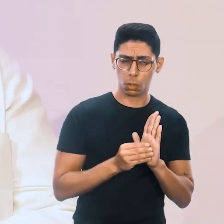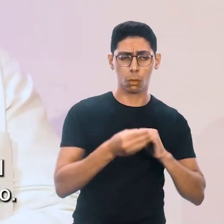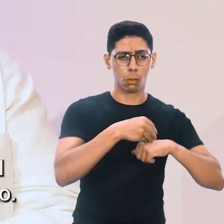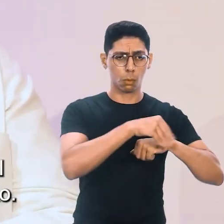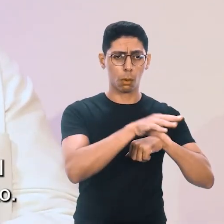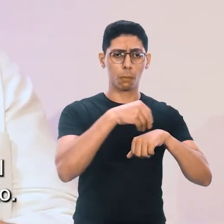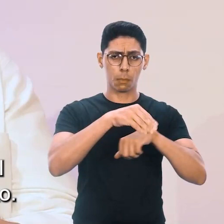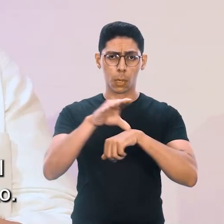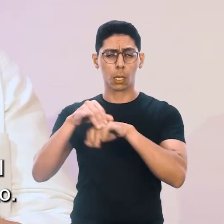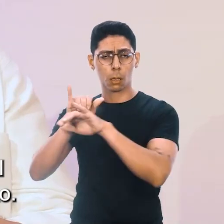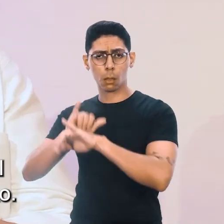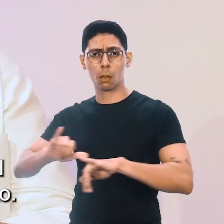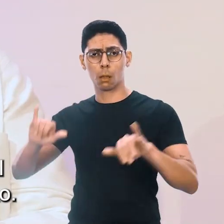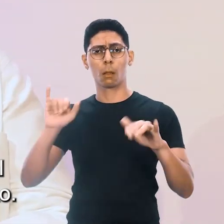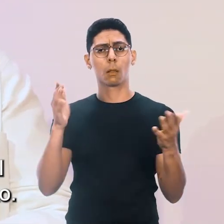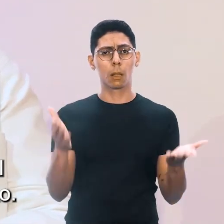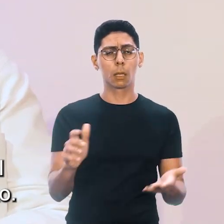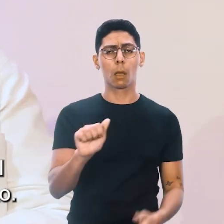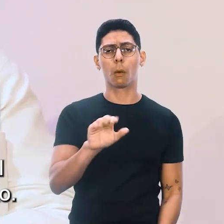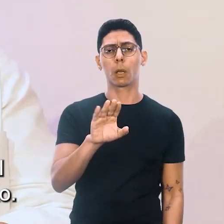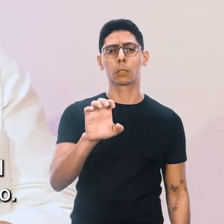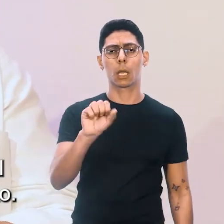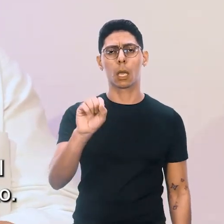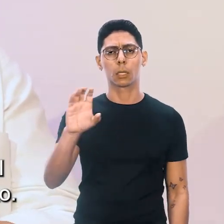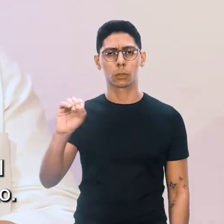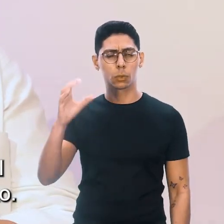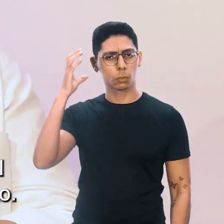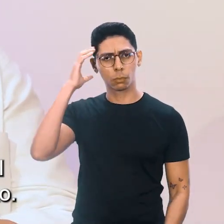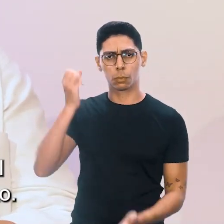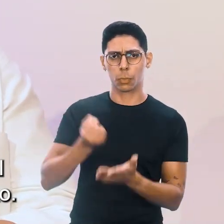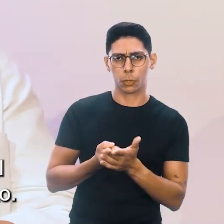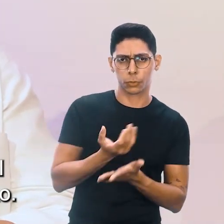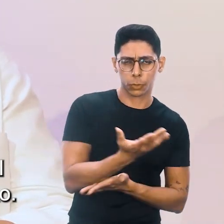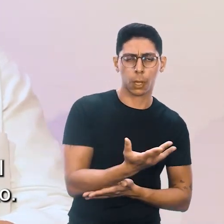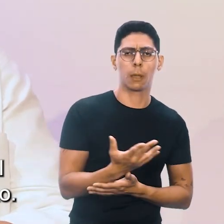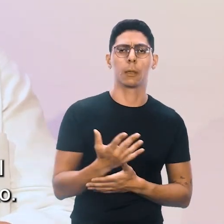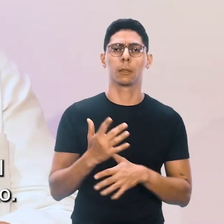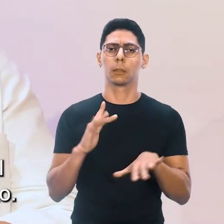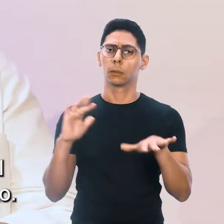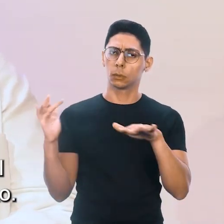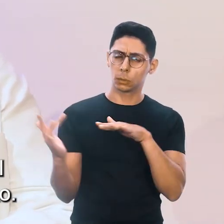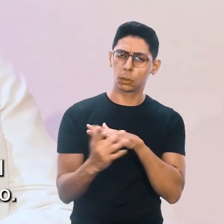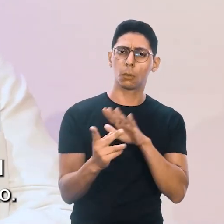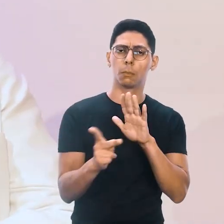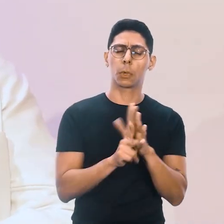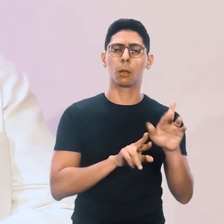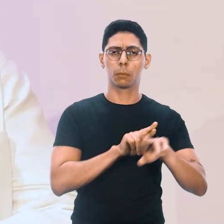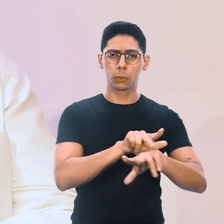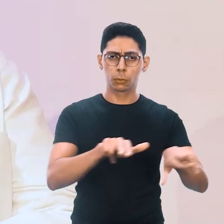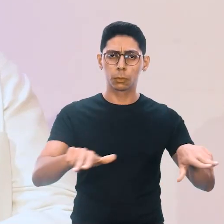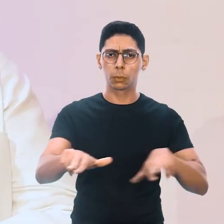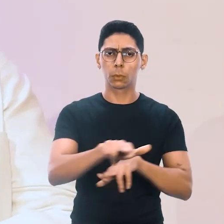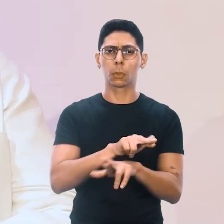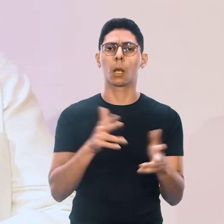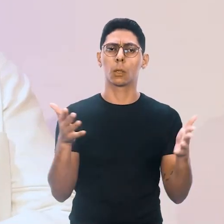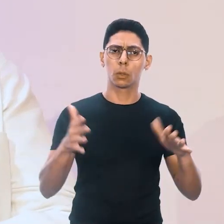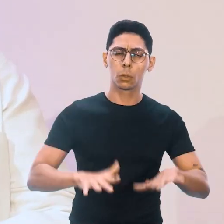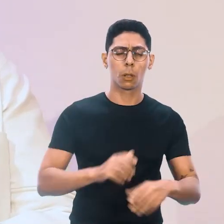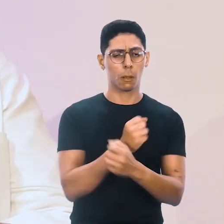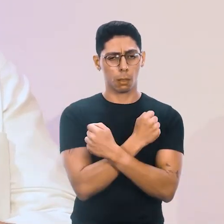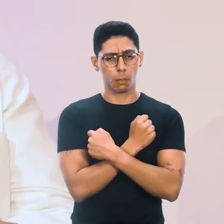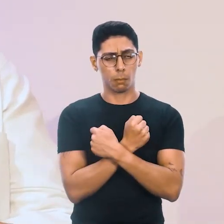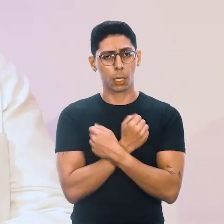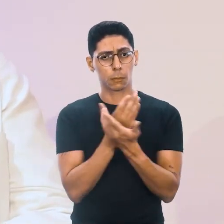divulgue. Esse é o Acessos Podcast, o seu canal de acessibilidade, diversidade e inclusão. Um grande